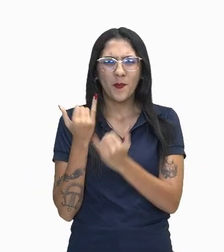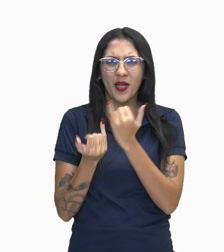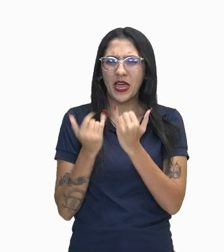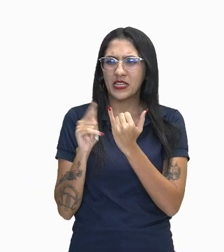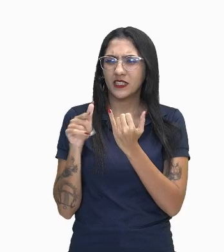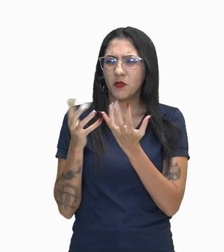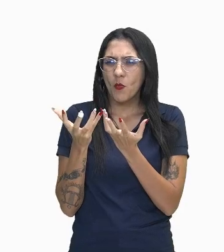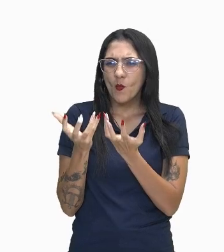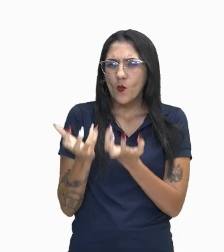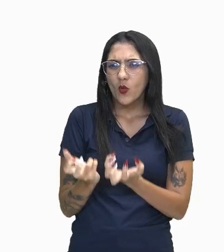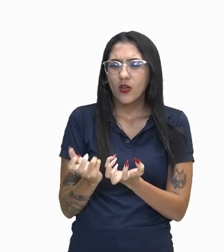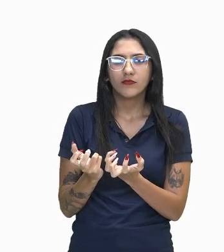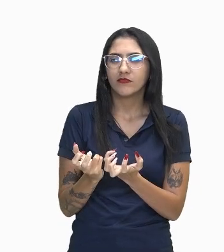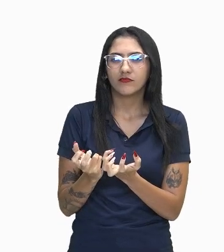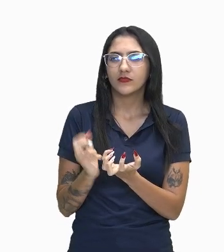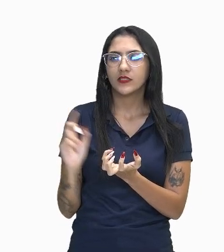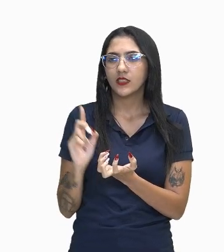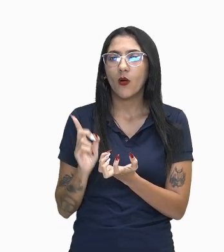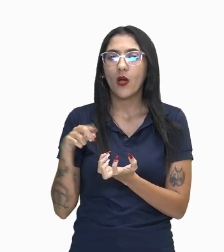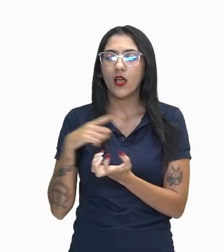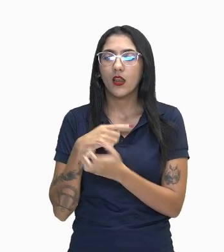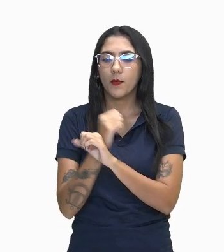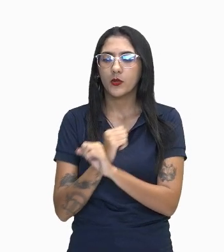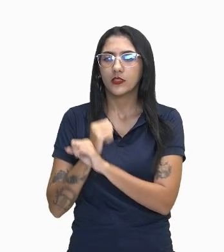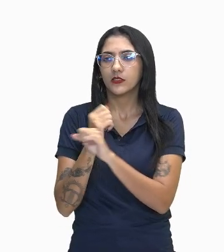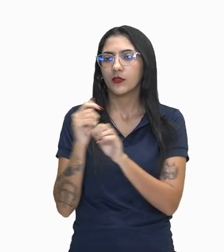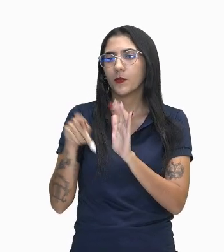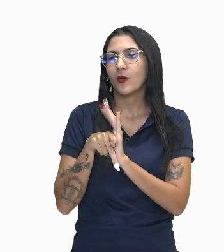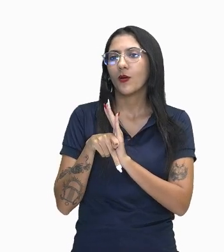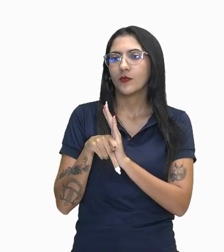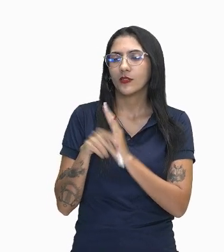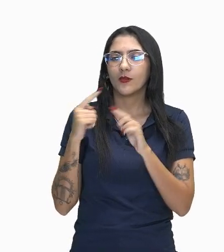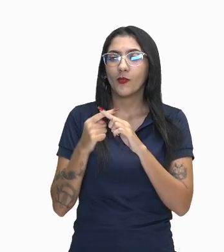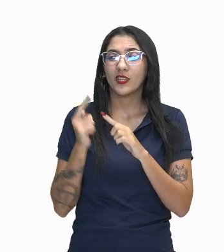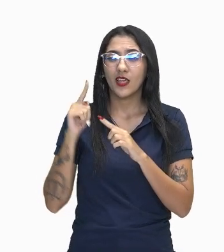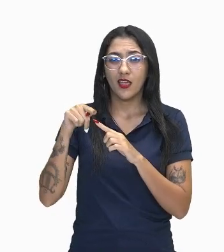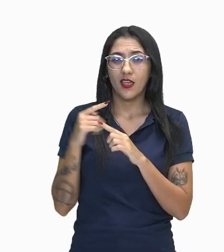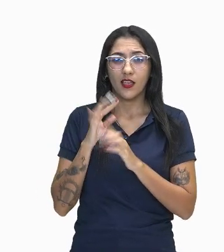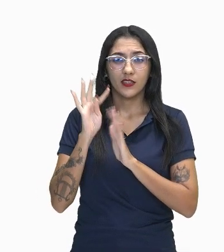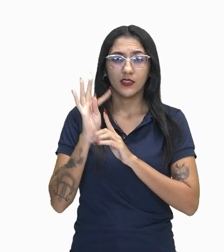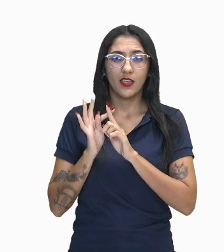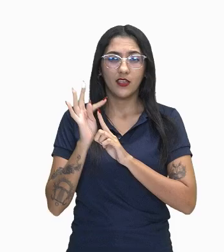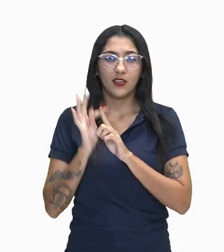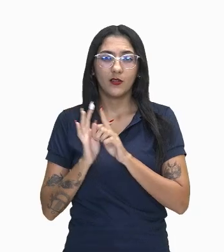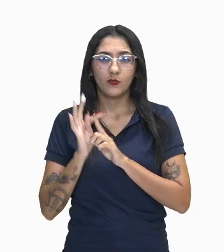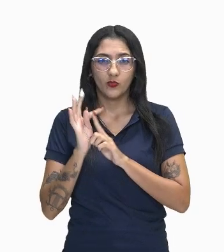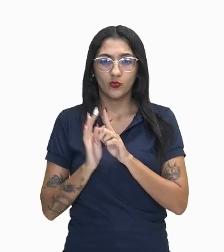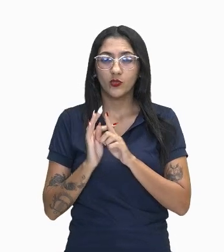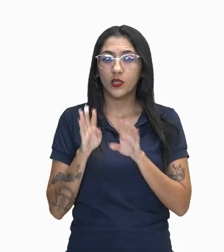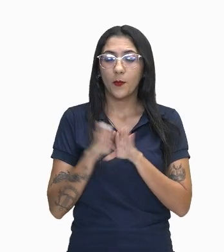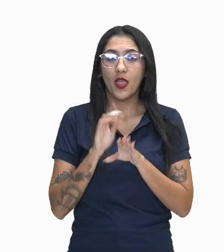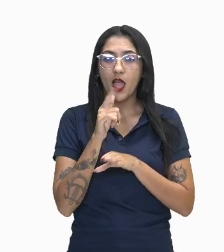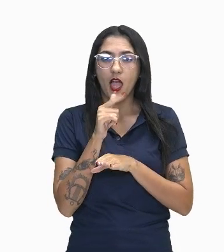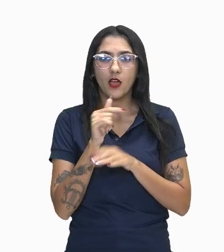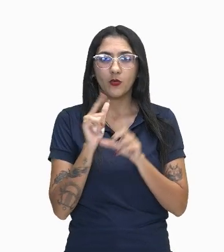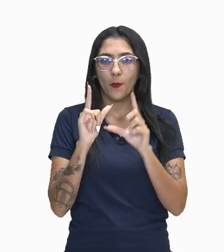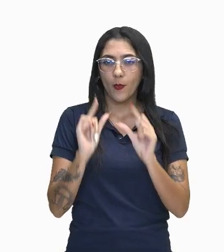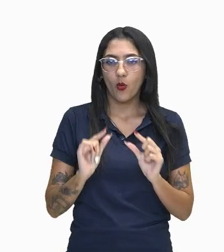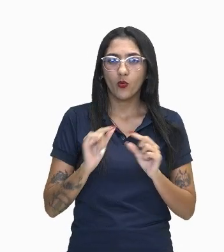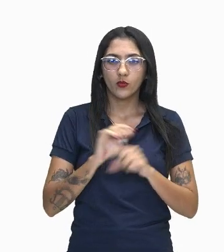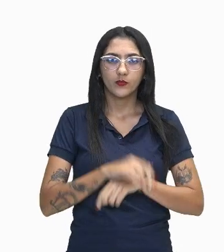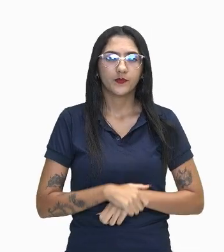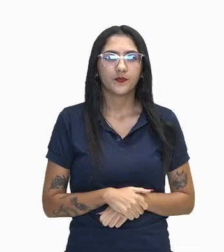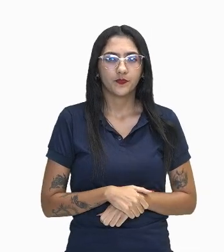está. Ela está se protegendo por conta da quantidade de calor que se tem e a escassez de água, tá? Agora, qual vai